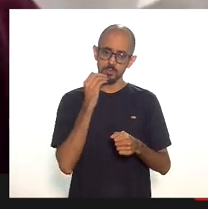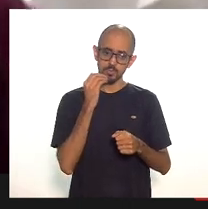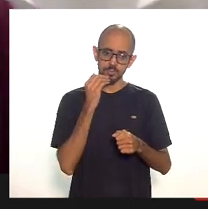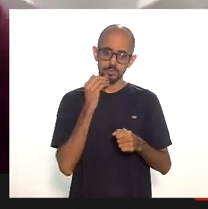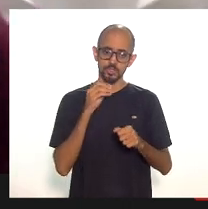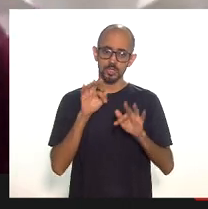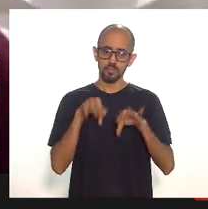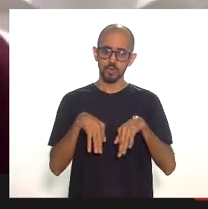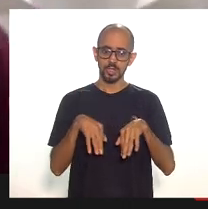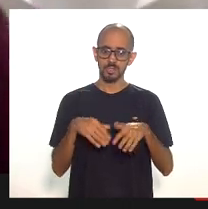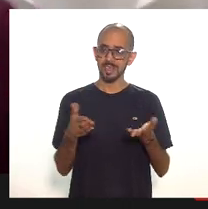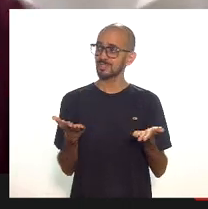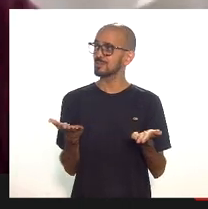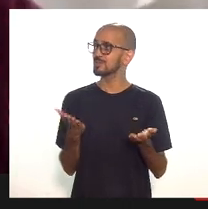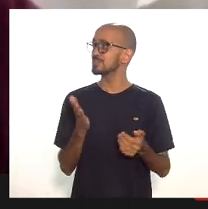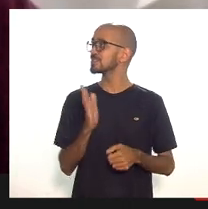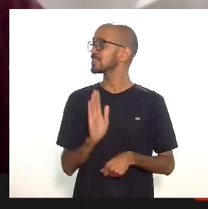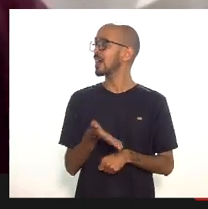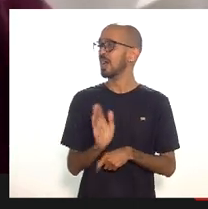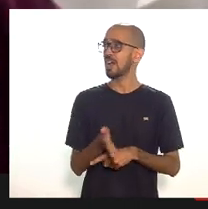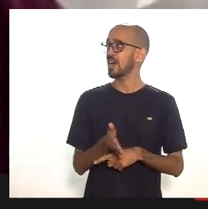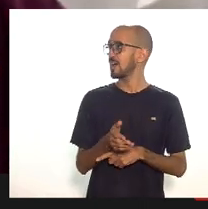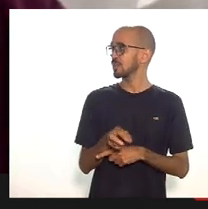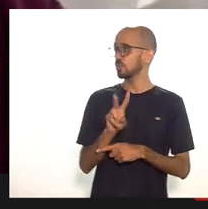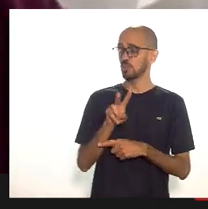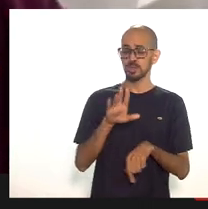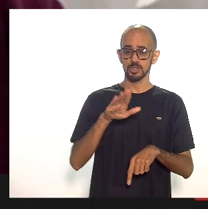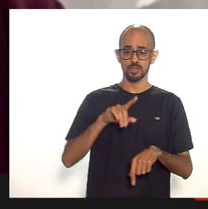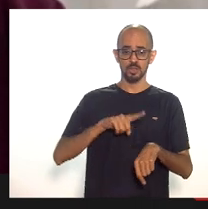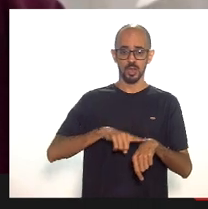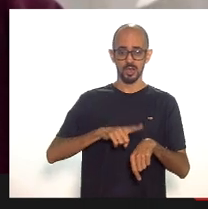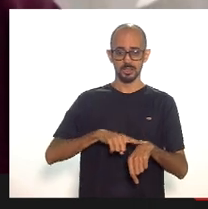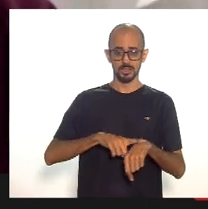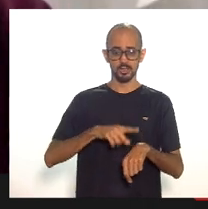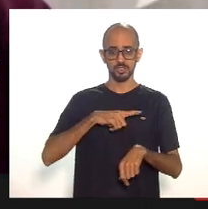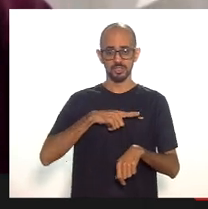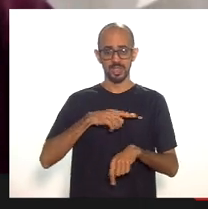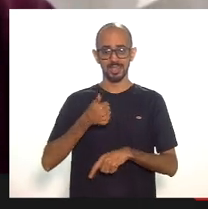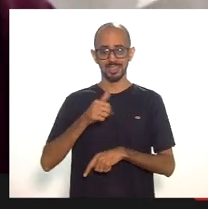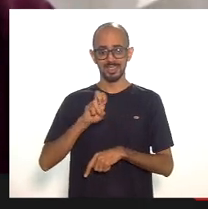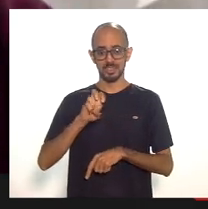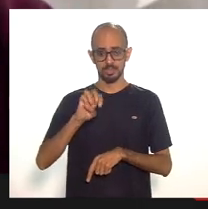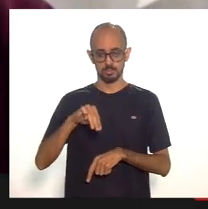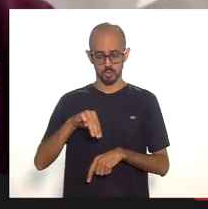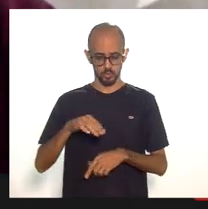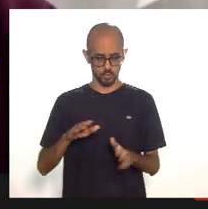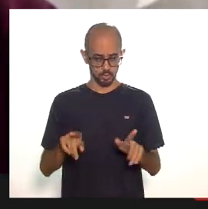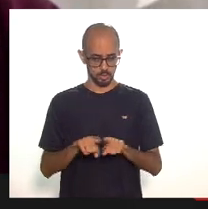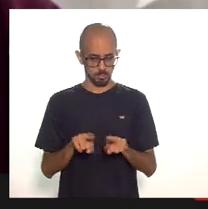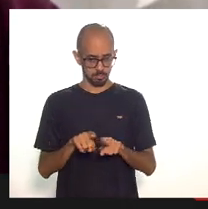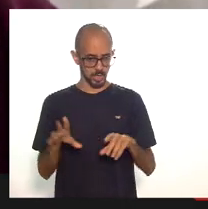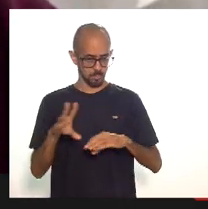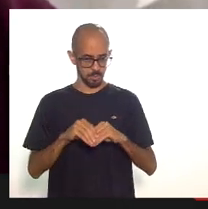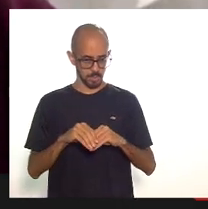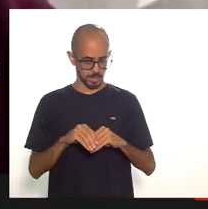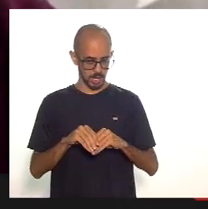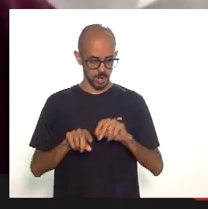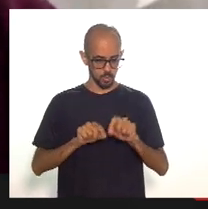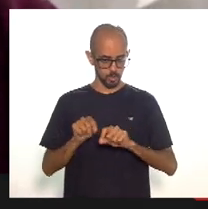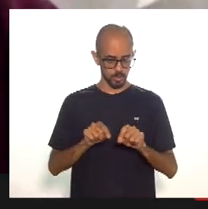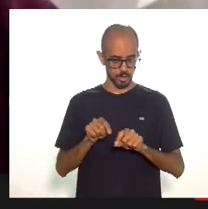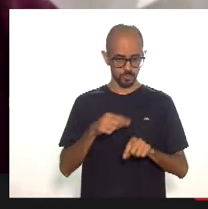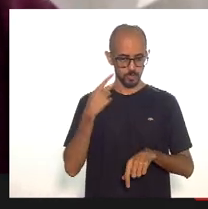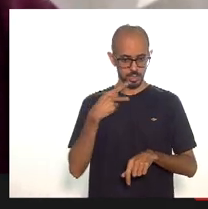essa audiência, são 2 horas e nós temos aí mais 15 minutos. O que eu quero também acrescentar, vereador